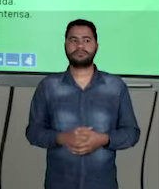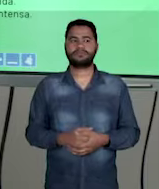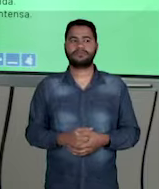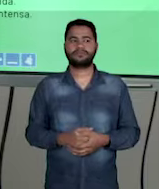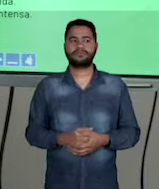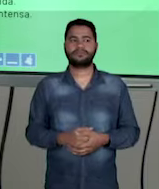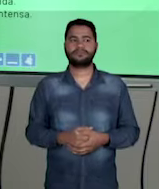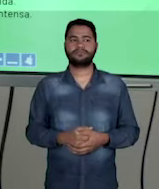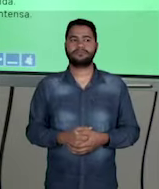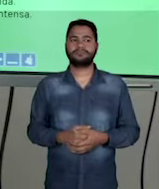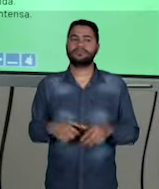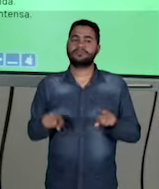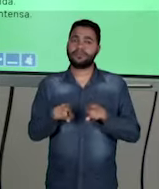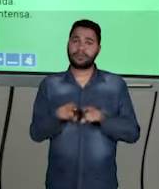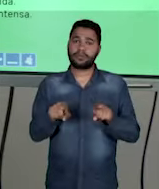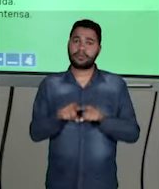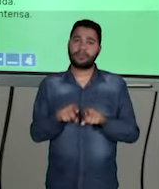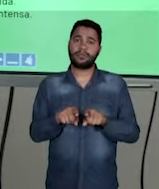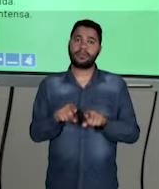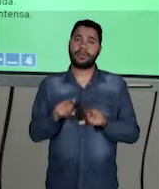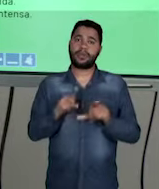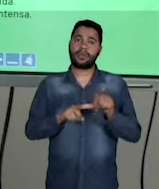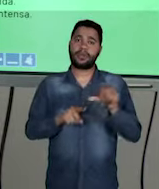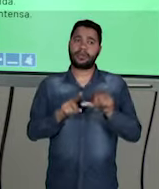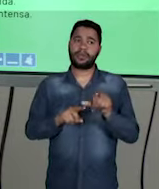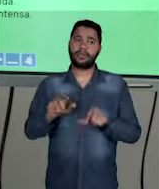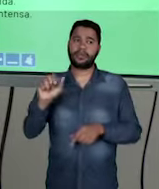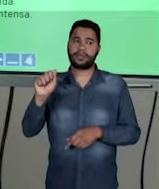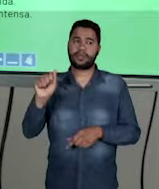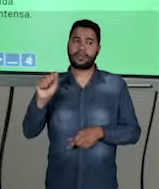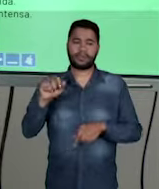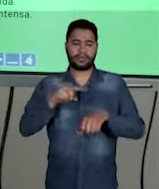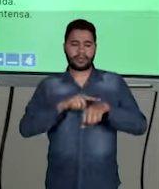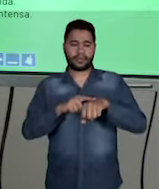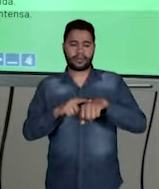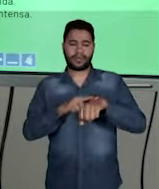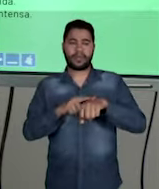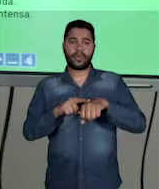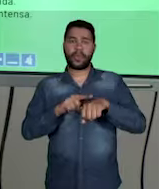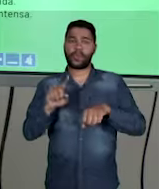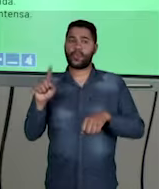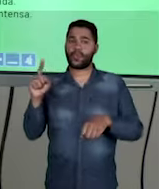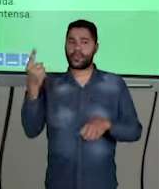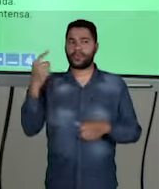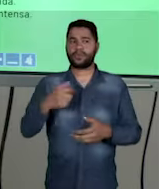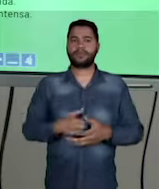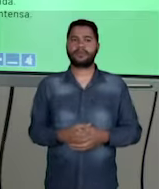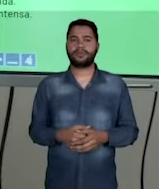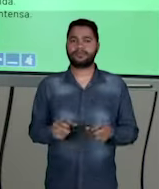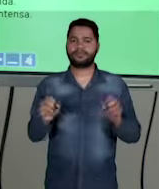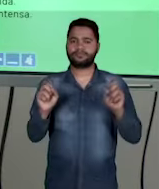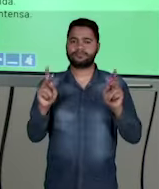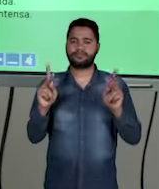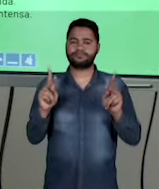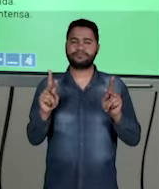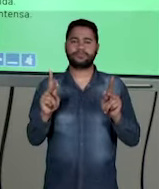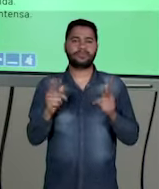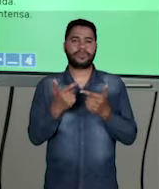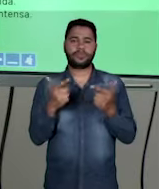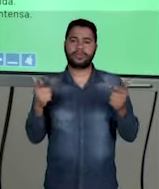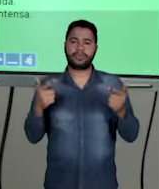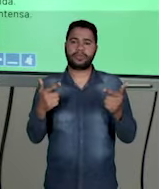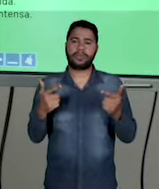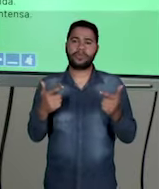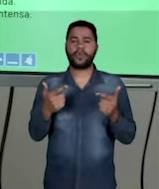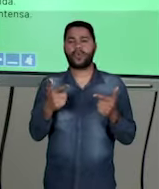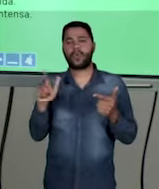questão seria também a letra A, que é a camada tecidual única, ok? Ele não possui presença